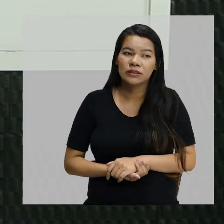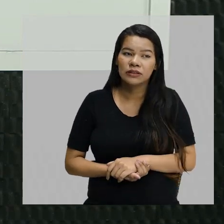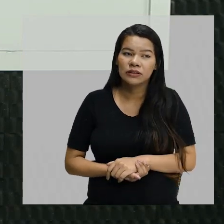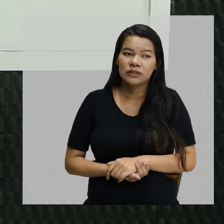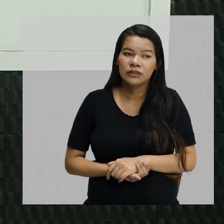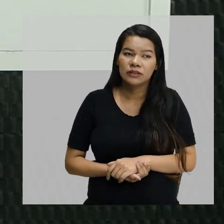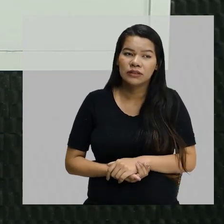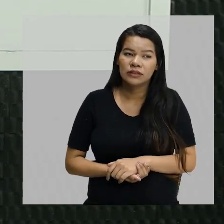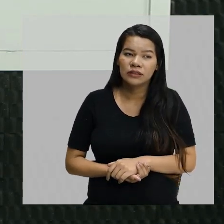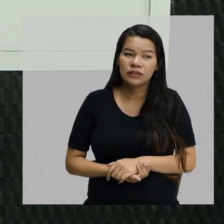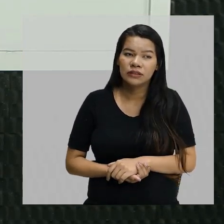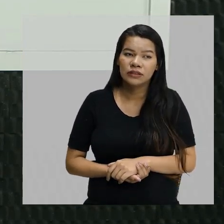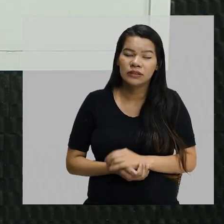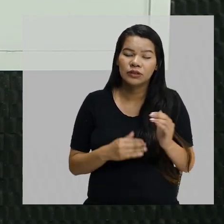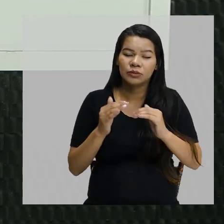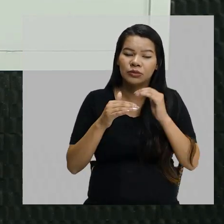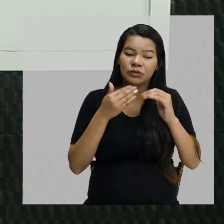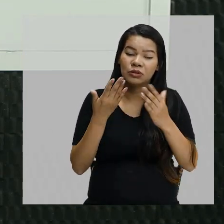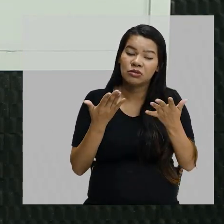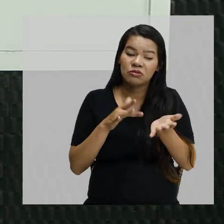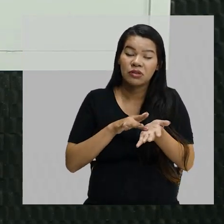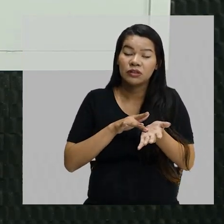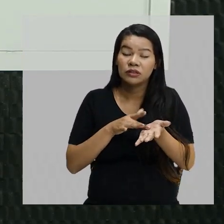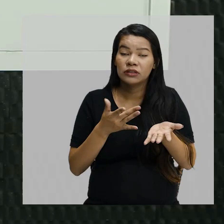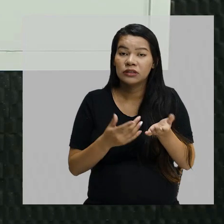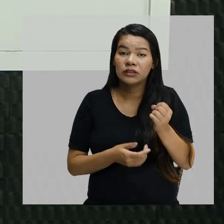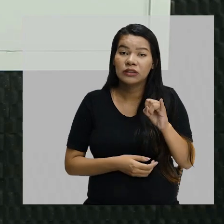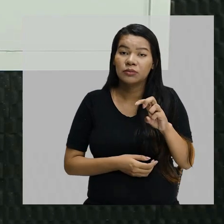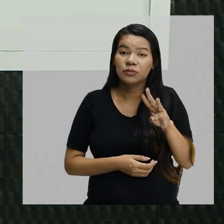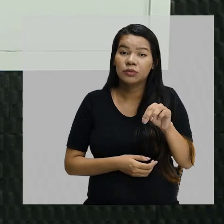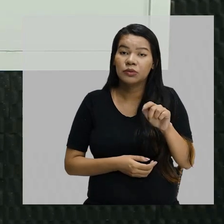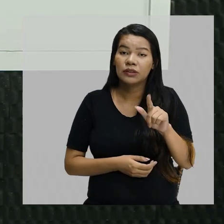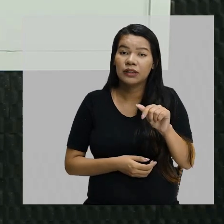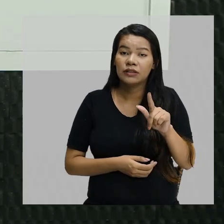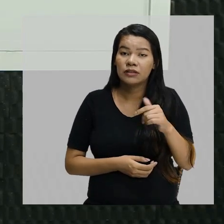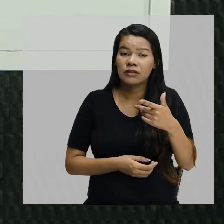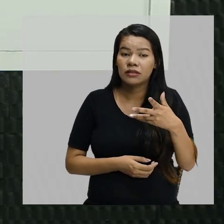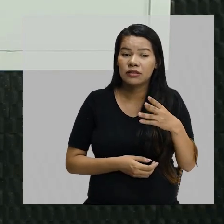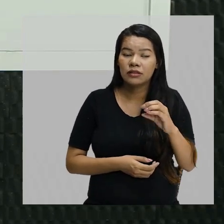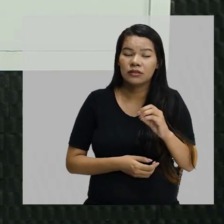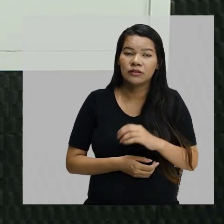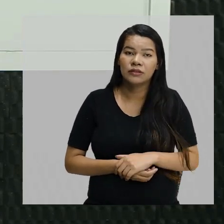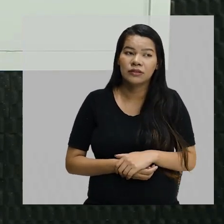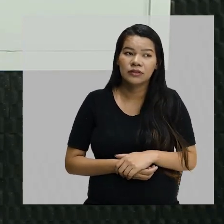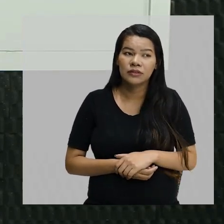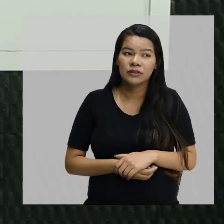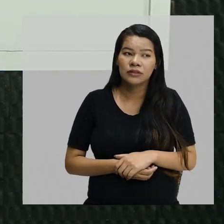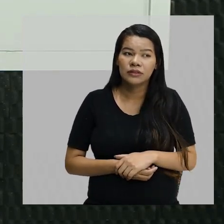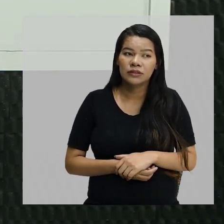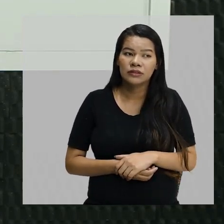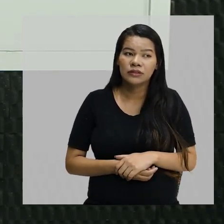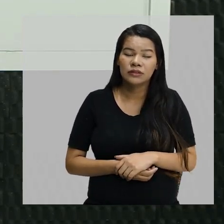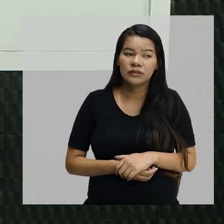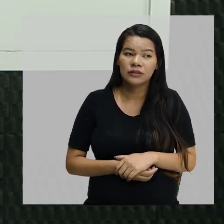Ok do processo de simulação olha só E aí